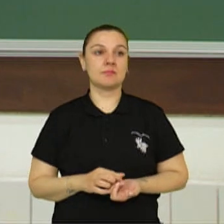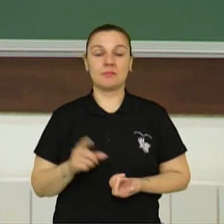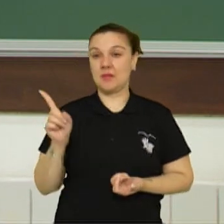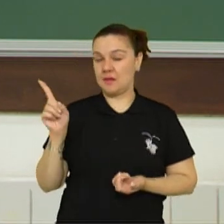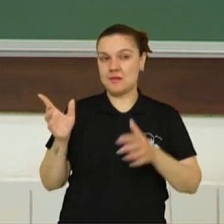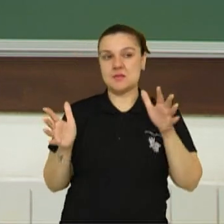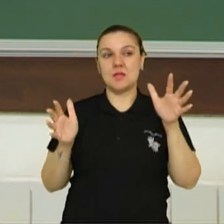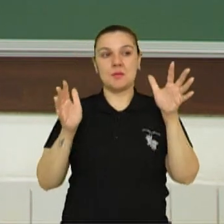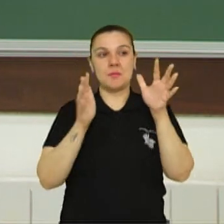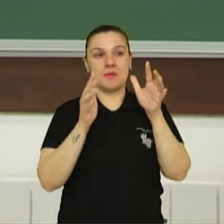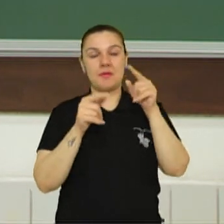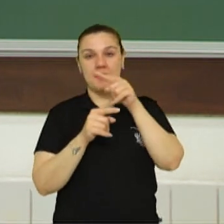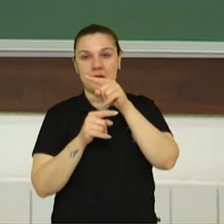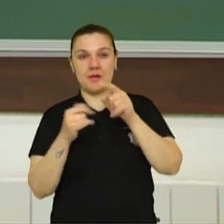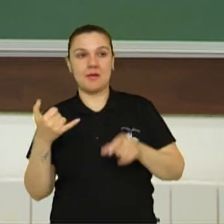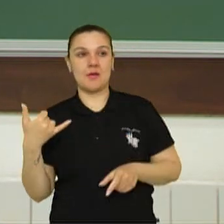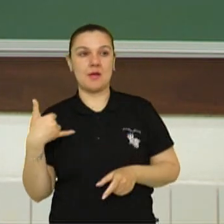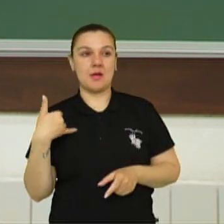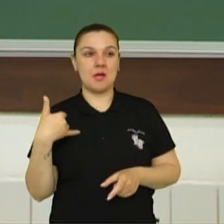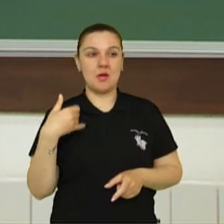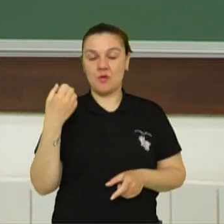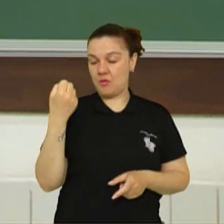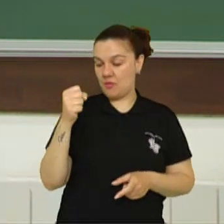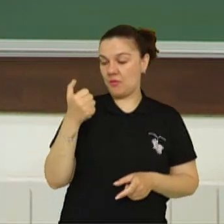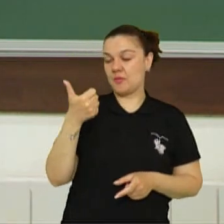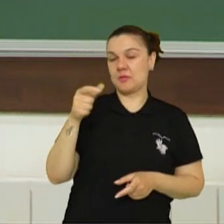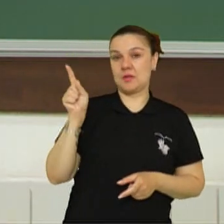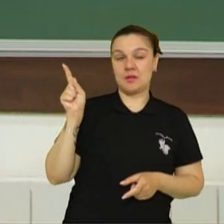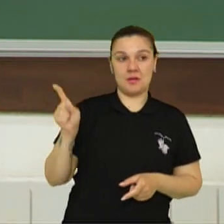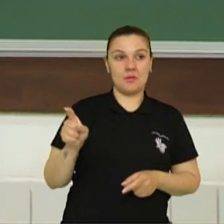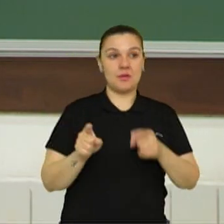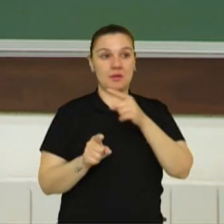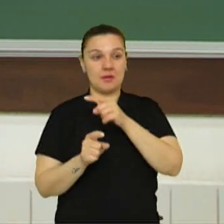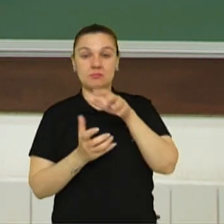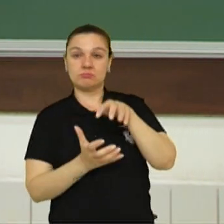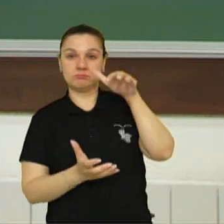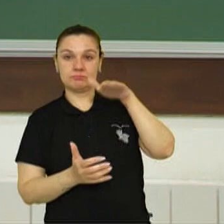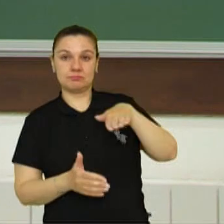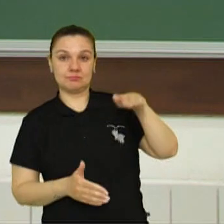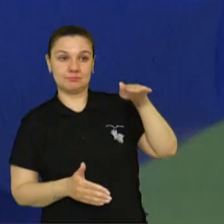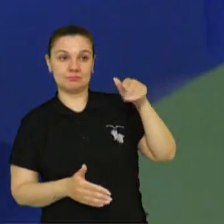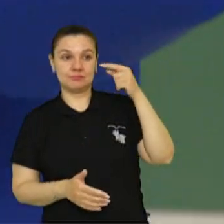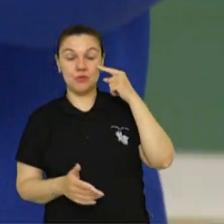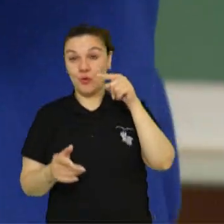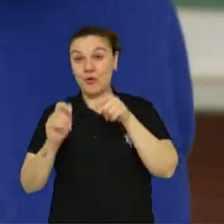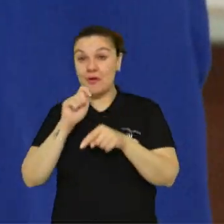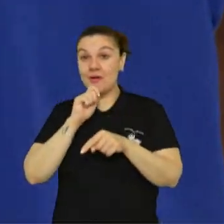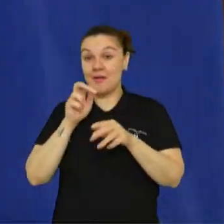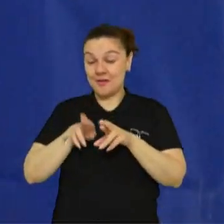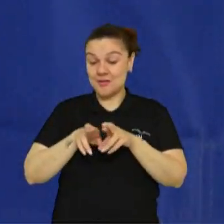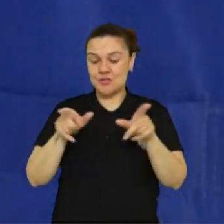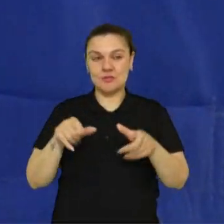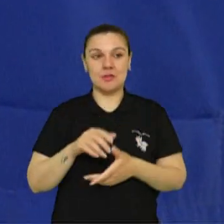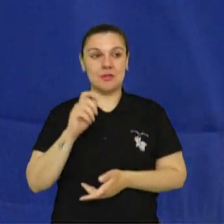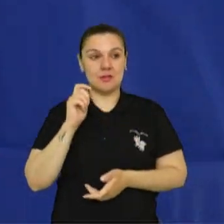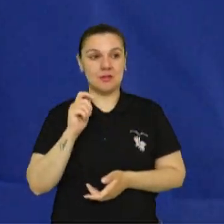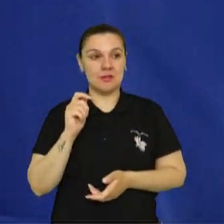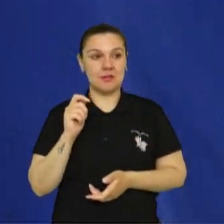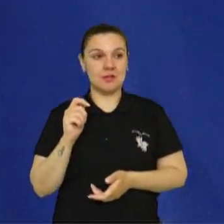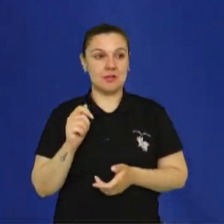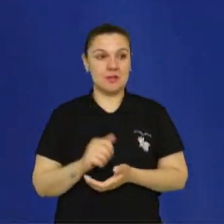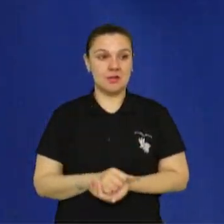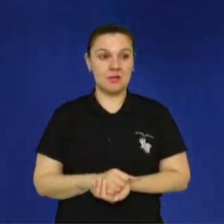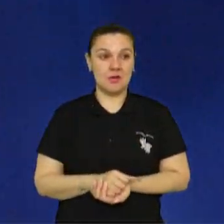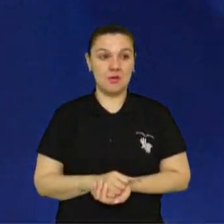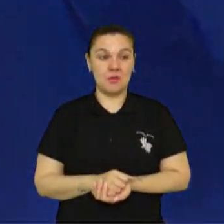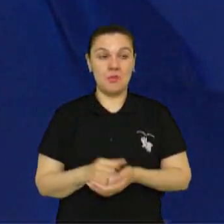bem menor, tá? É mais ou menos para a idade de 8 a 10 anos, e essa aqui é uma adulto, tá? Então só para vocês verem a diferença. O aro não tem muita